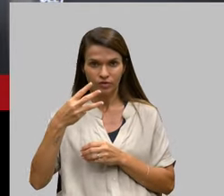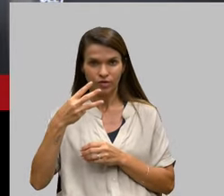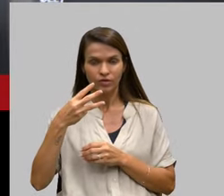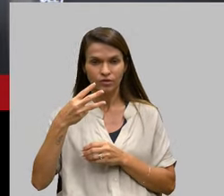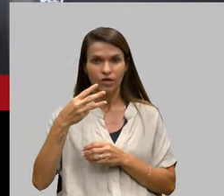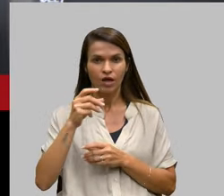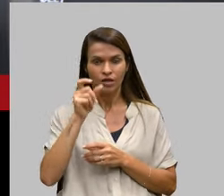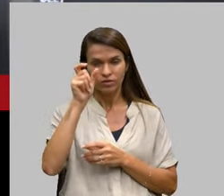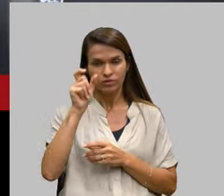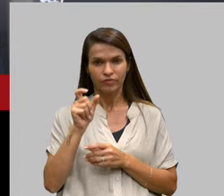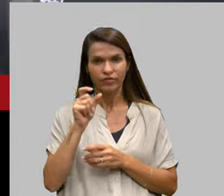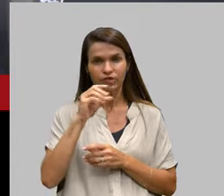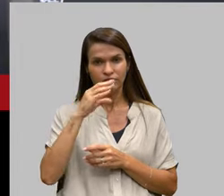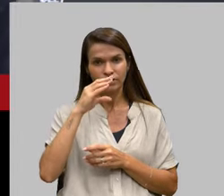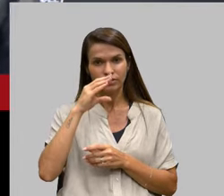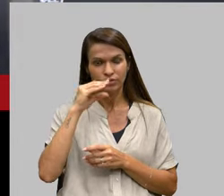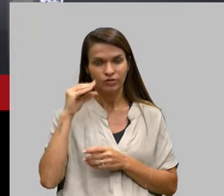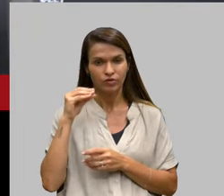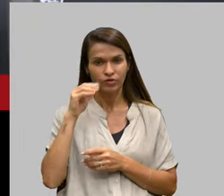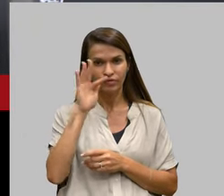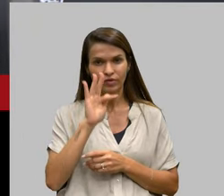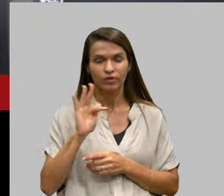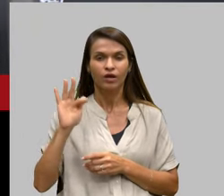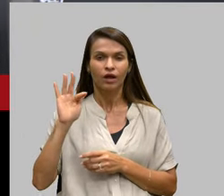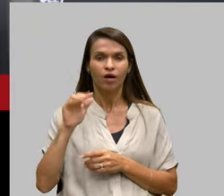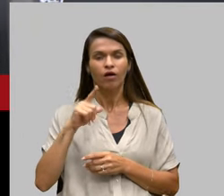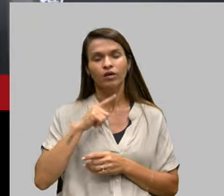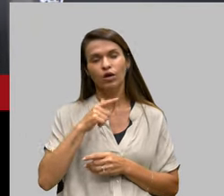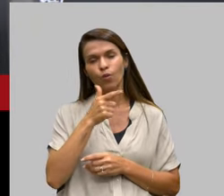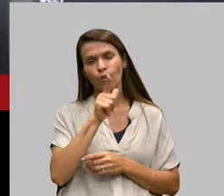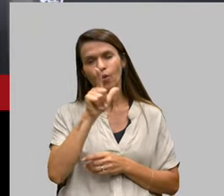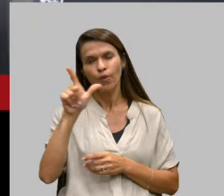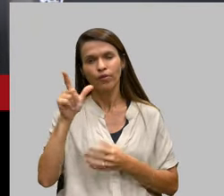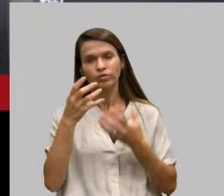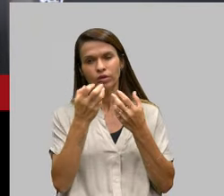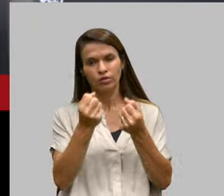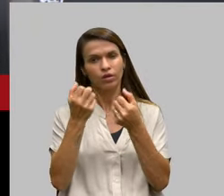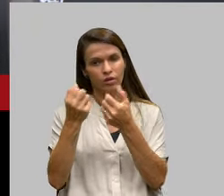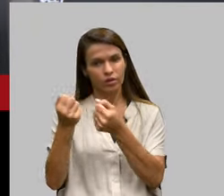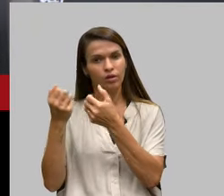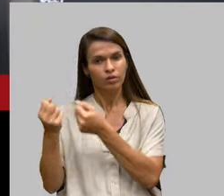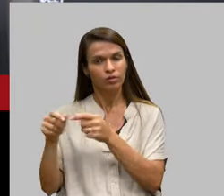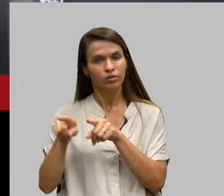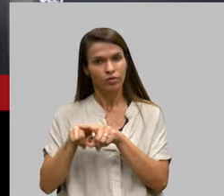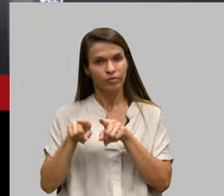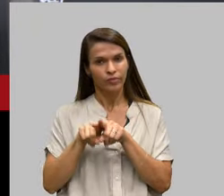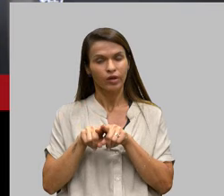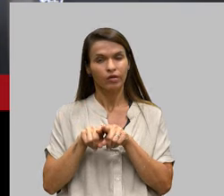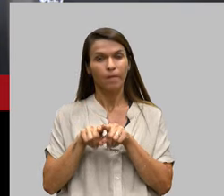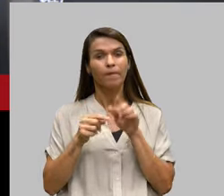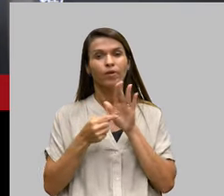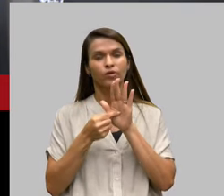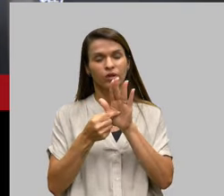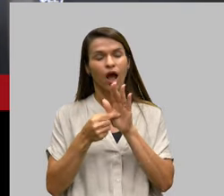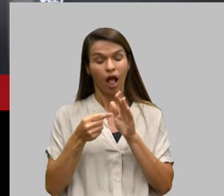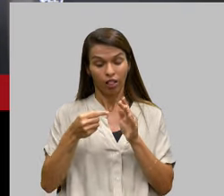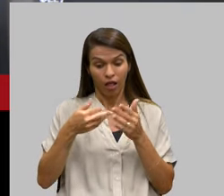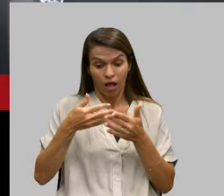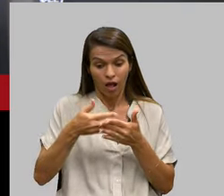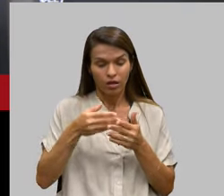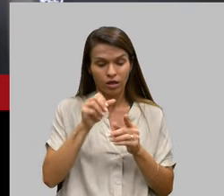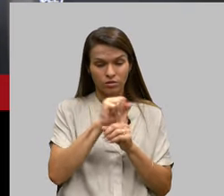Federal isso desencadeou os demais a fazê-lo também para dizer o seguinte ora até aqui a sociedade a